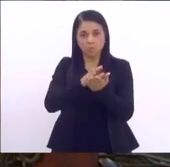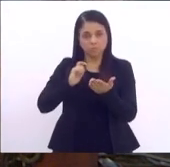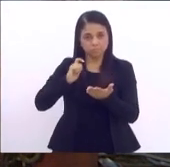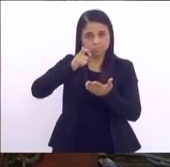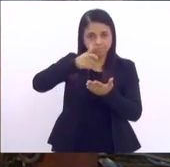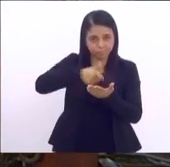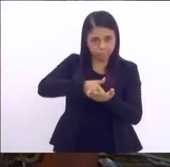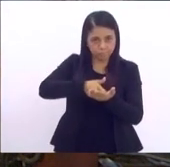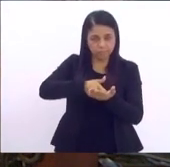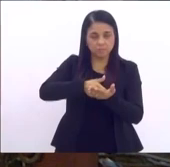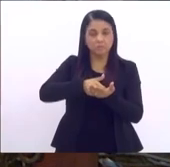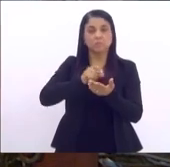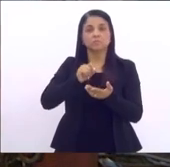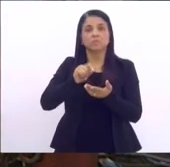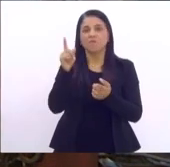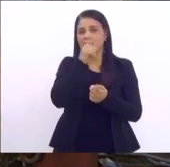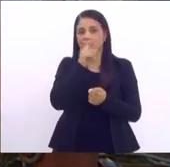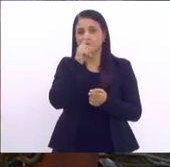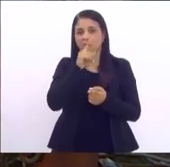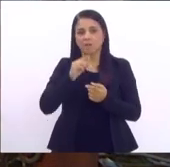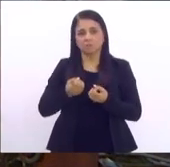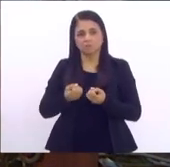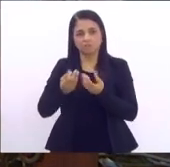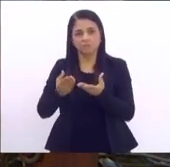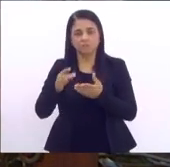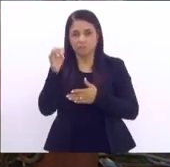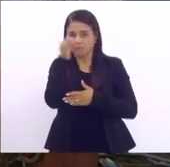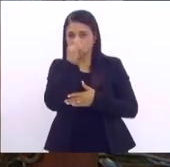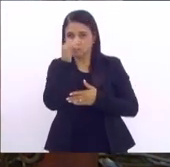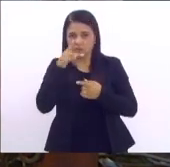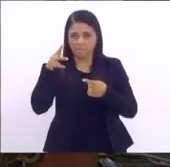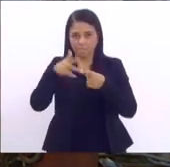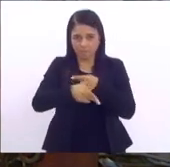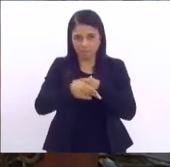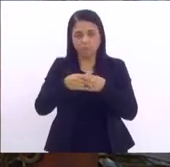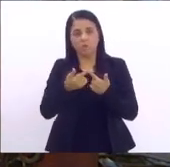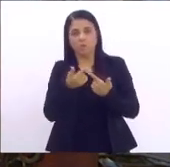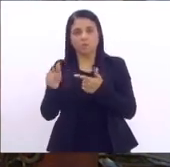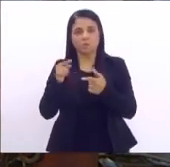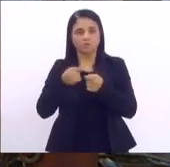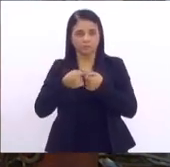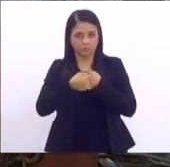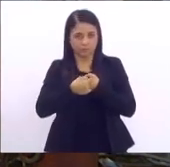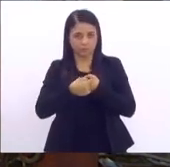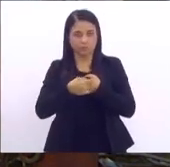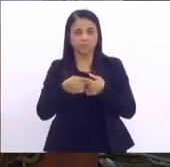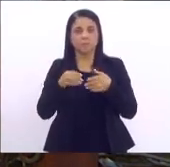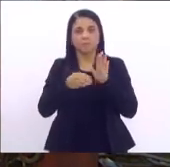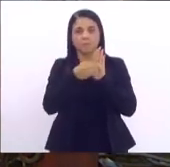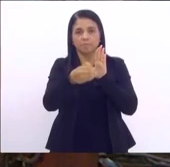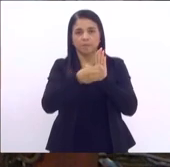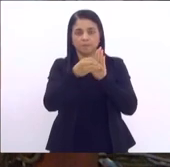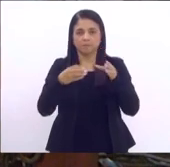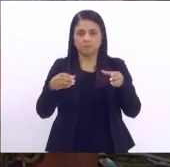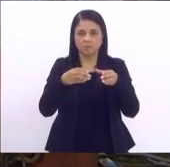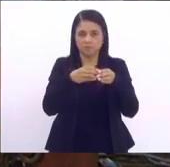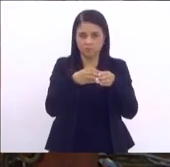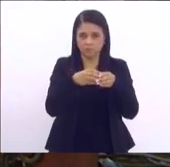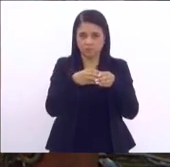no fornecimento de energia e dá outras providências. Pareceres das comissões de Constituição e Justiça